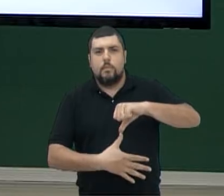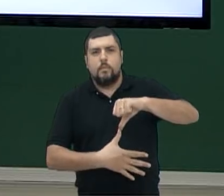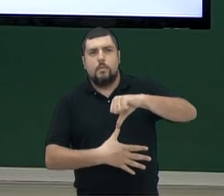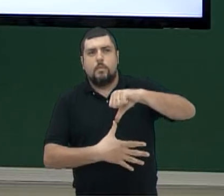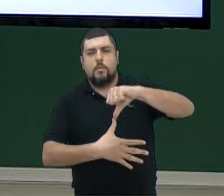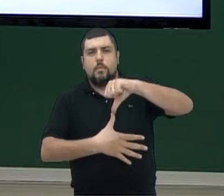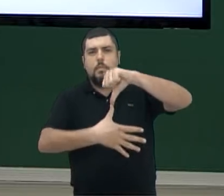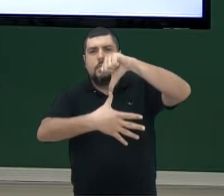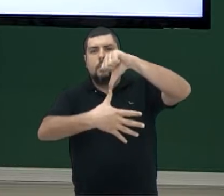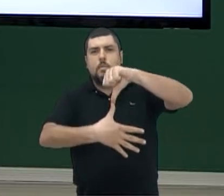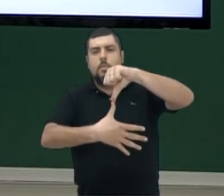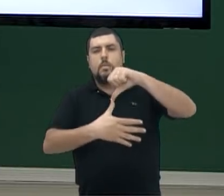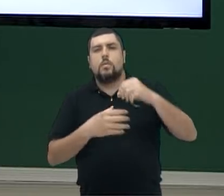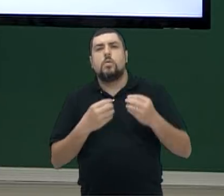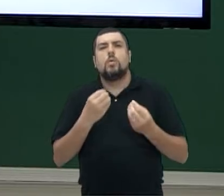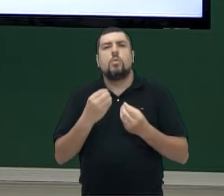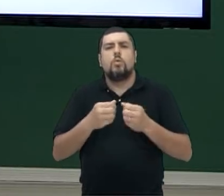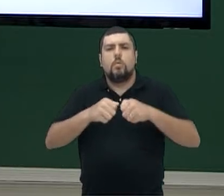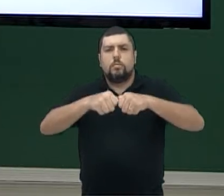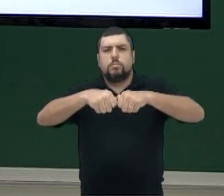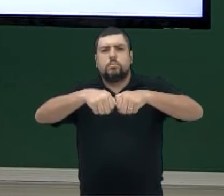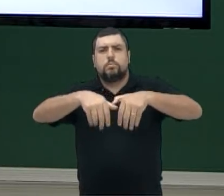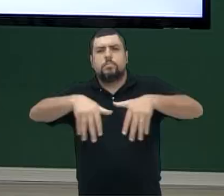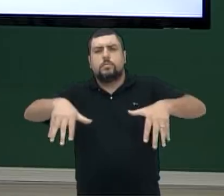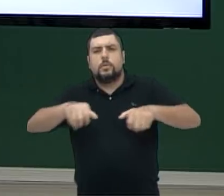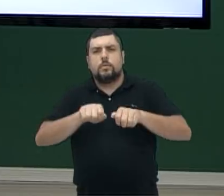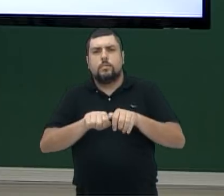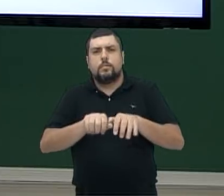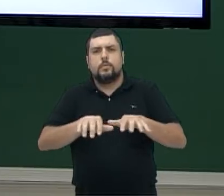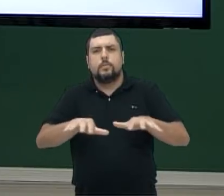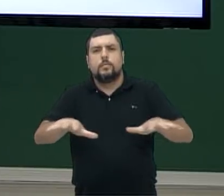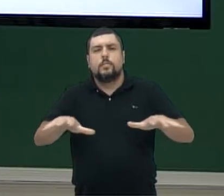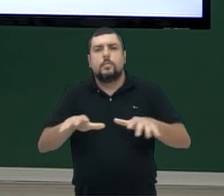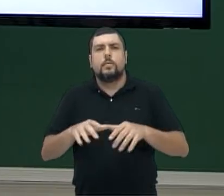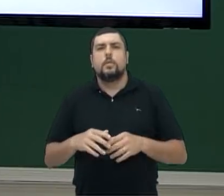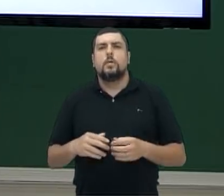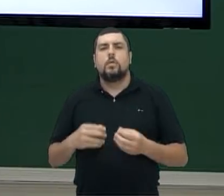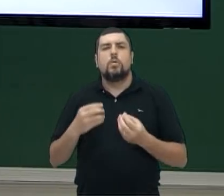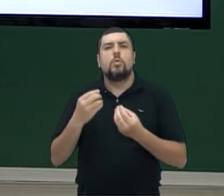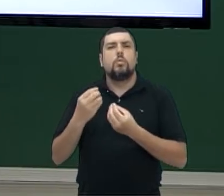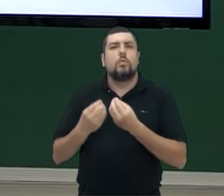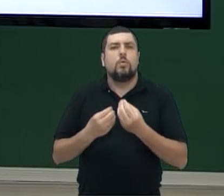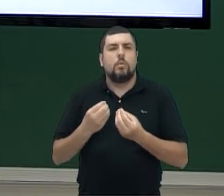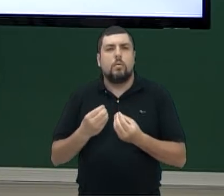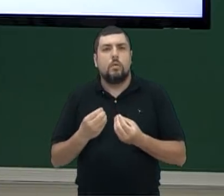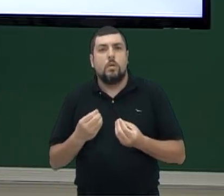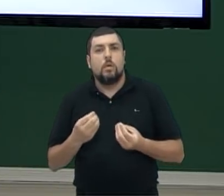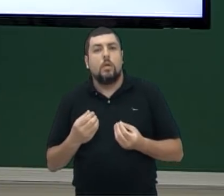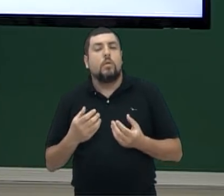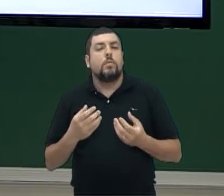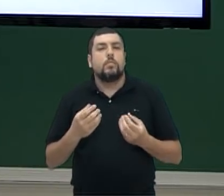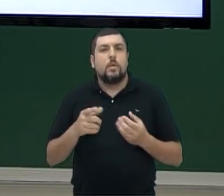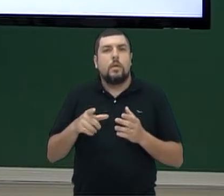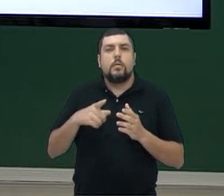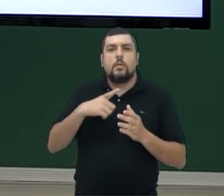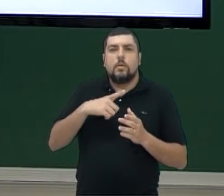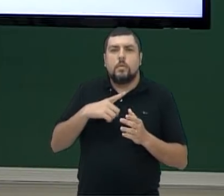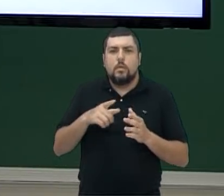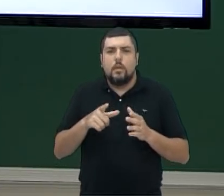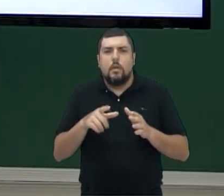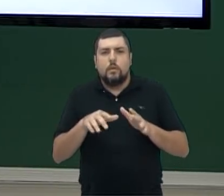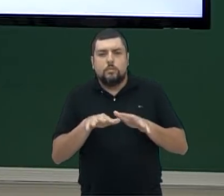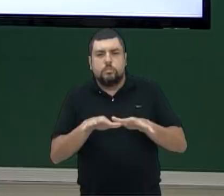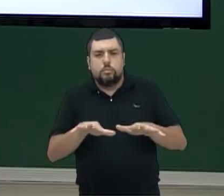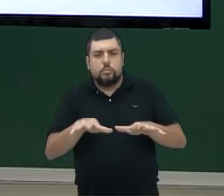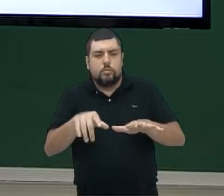bacias hidrográficas da América do Sul, a gente vai ter um grande destaque para as bacias hidrográficas que estão